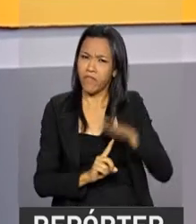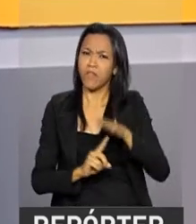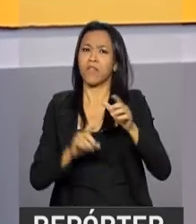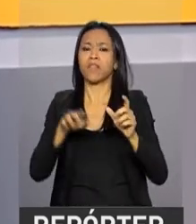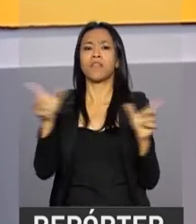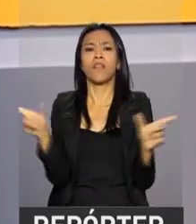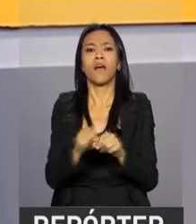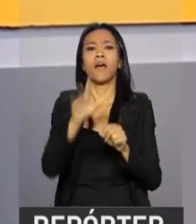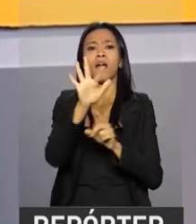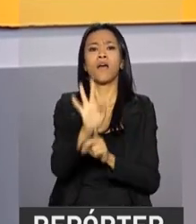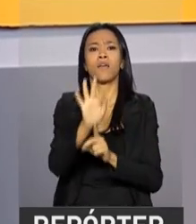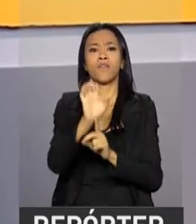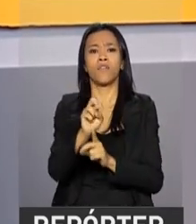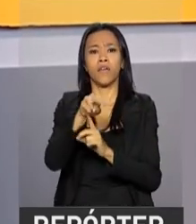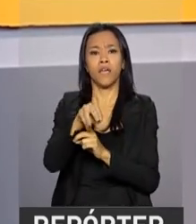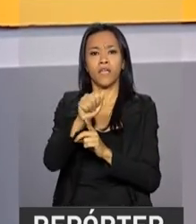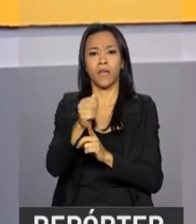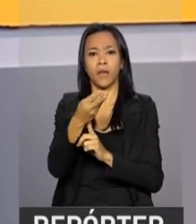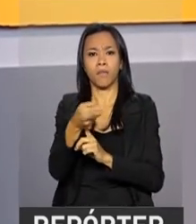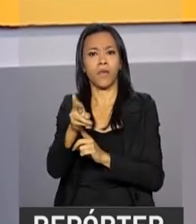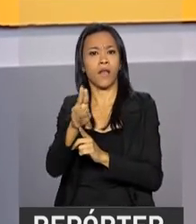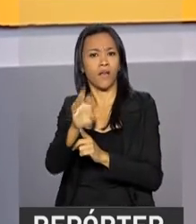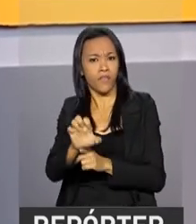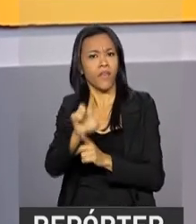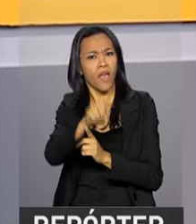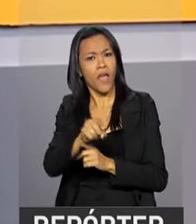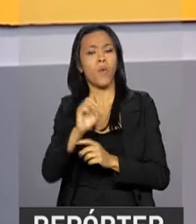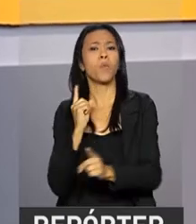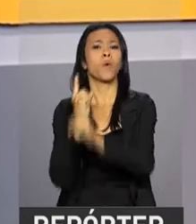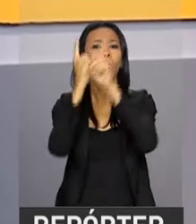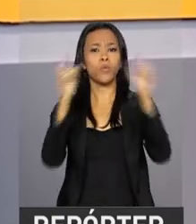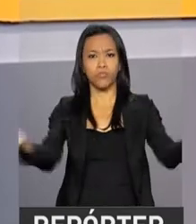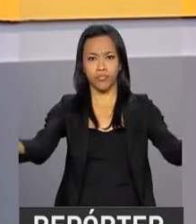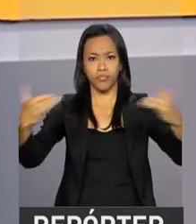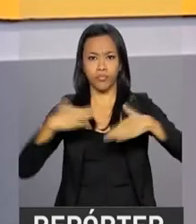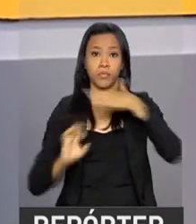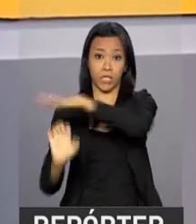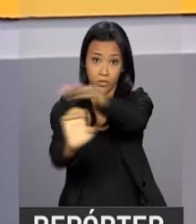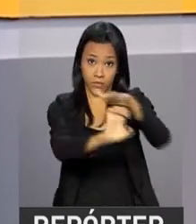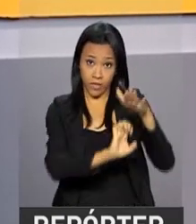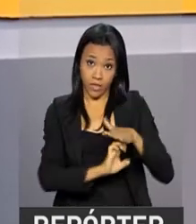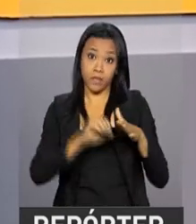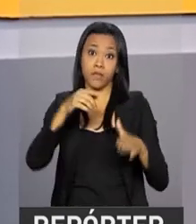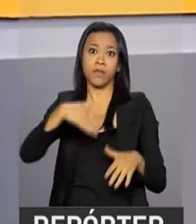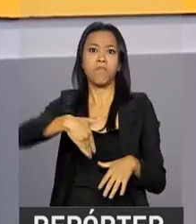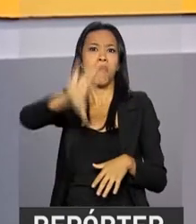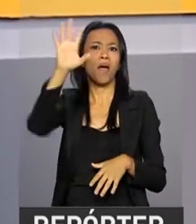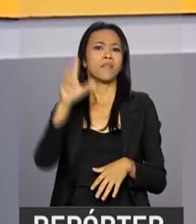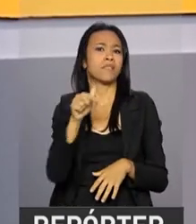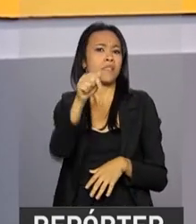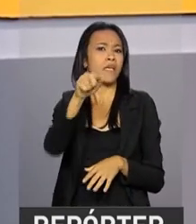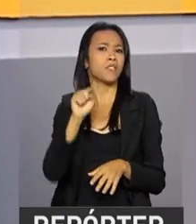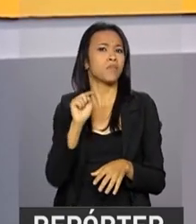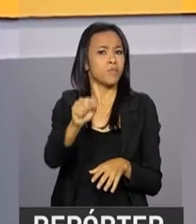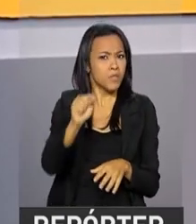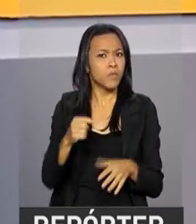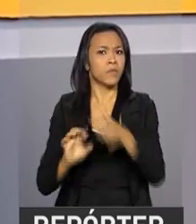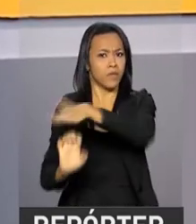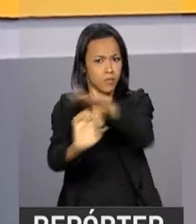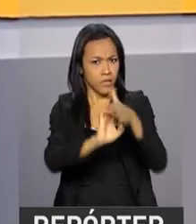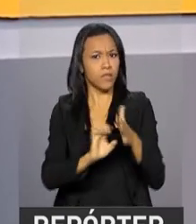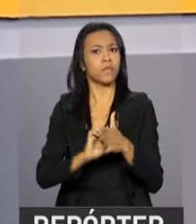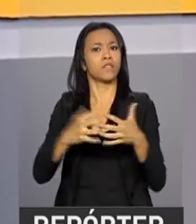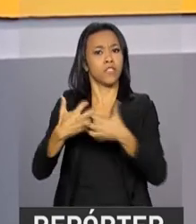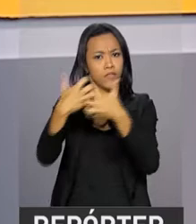empresários ligados à distribuição de veículos fenabrave representa mais de 7000 concessionários de veículos que são